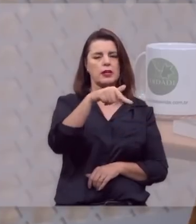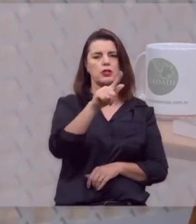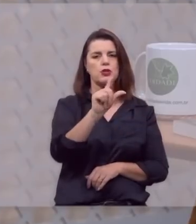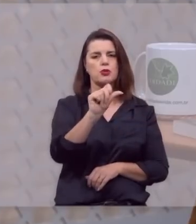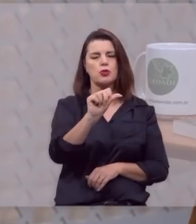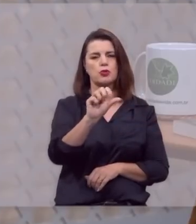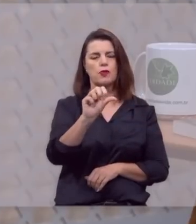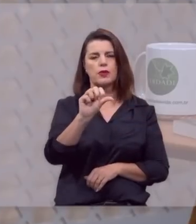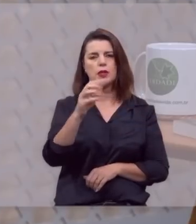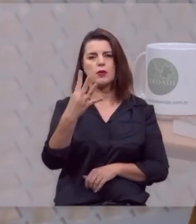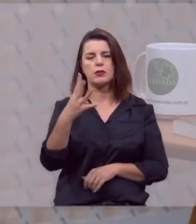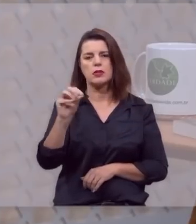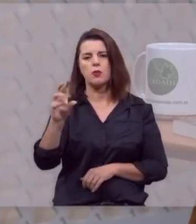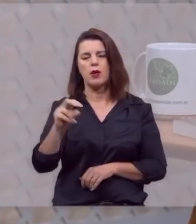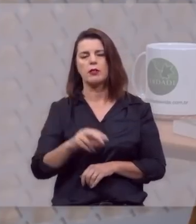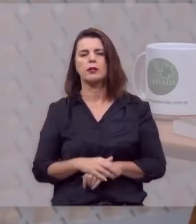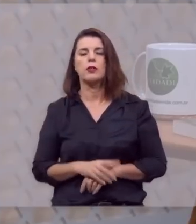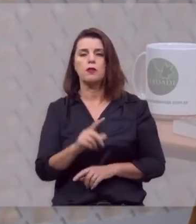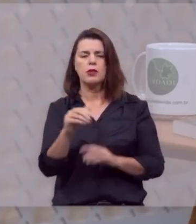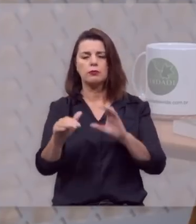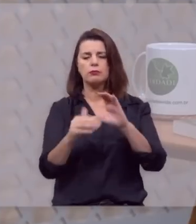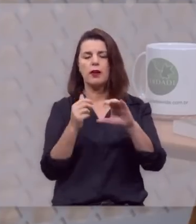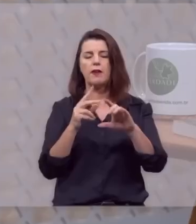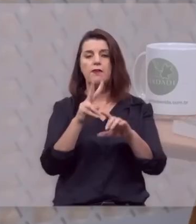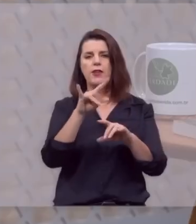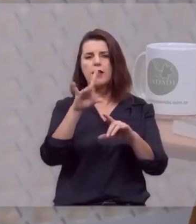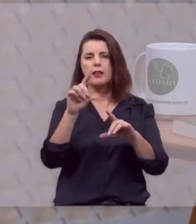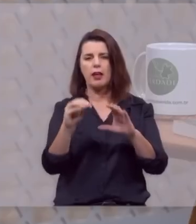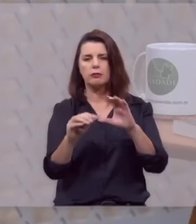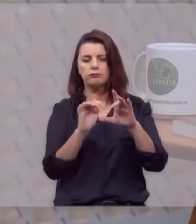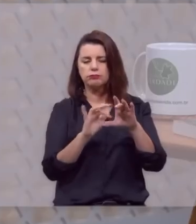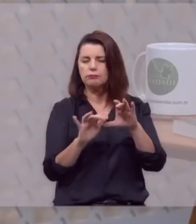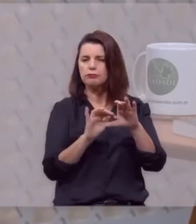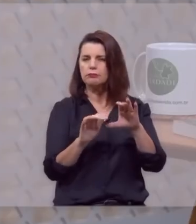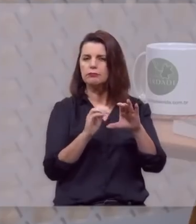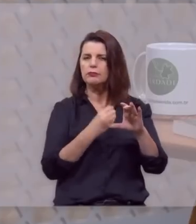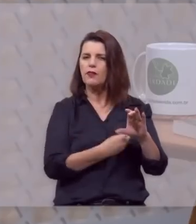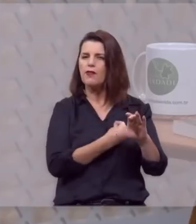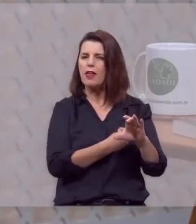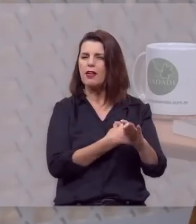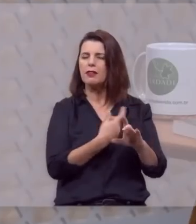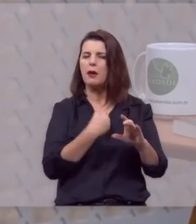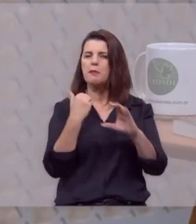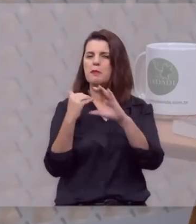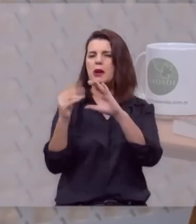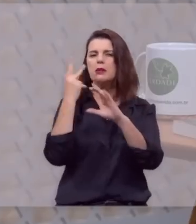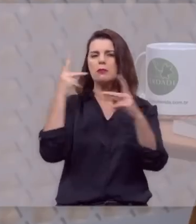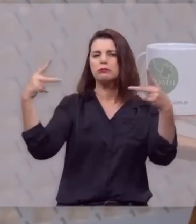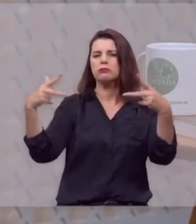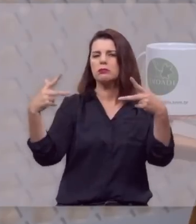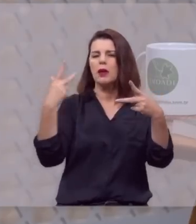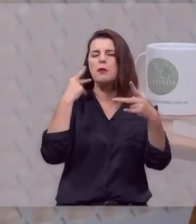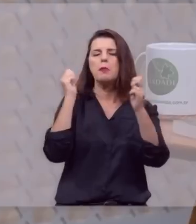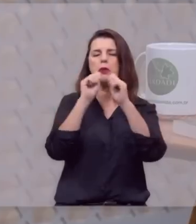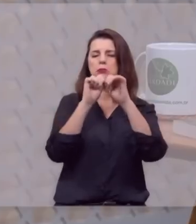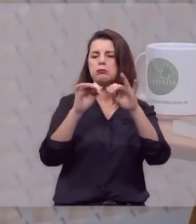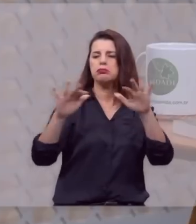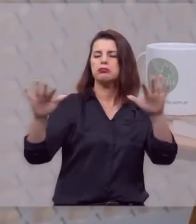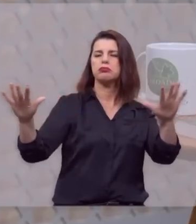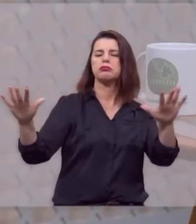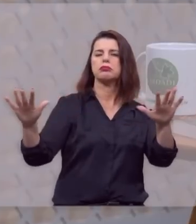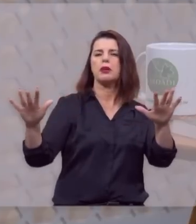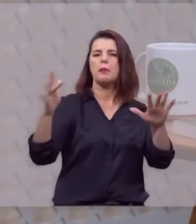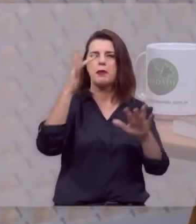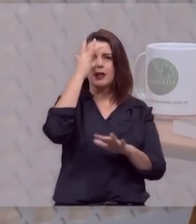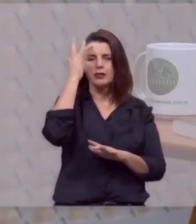947 18 94 50. Você vai lá e digita a palavra vida e a gente manda pra você esse programa para você enviar para quem você quiser.